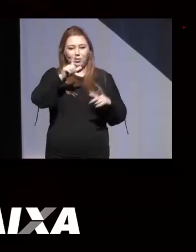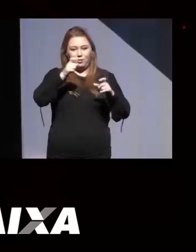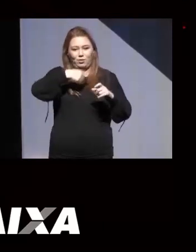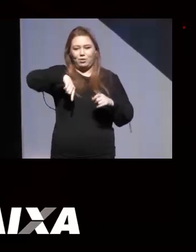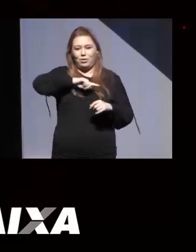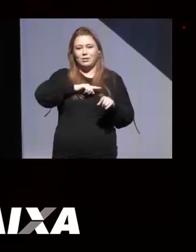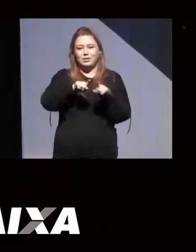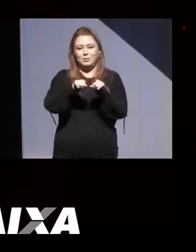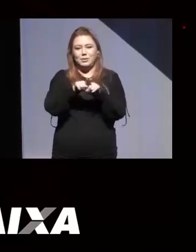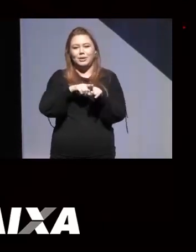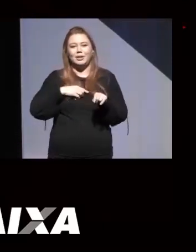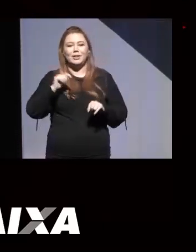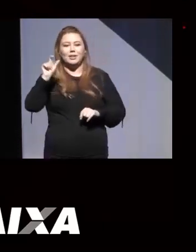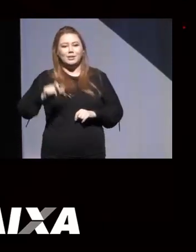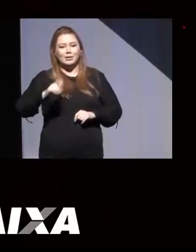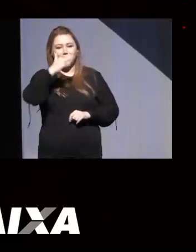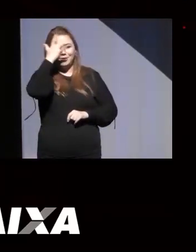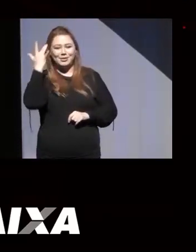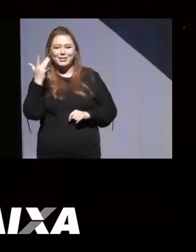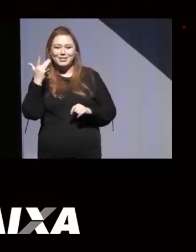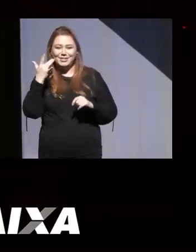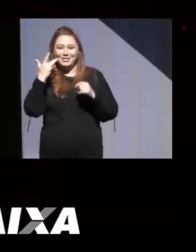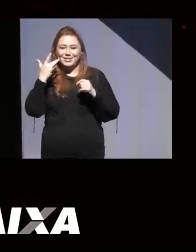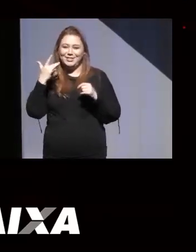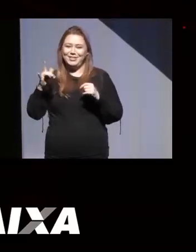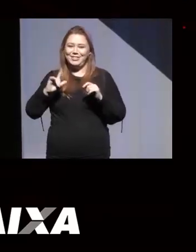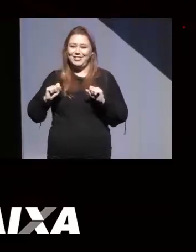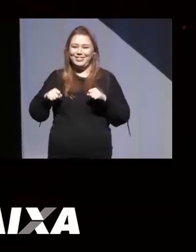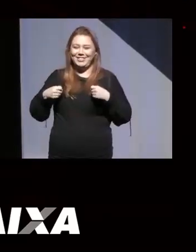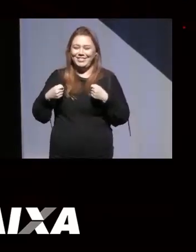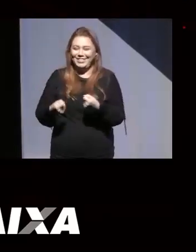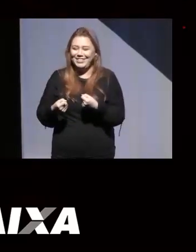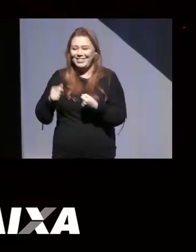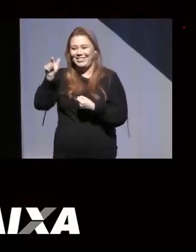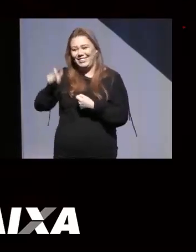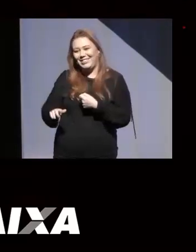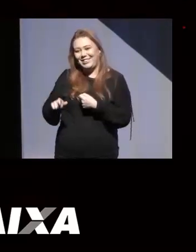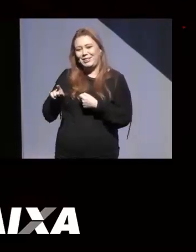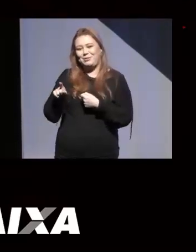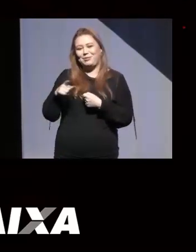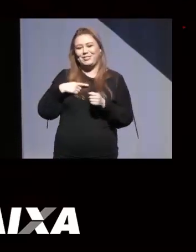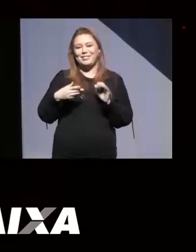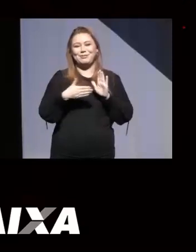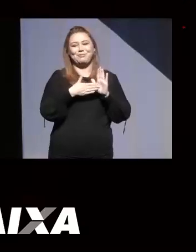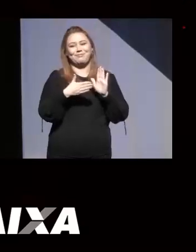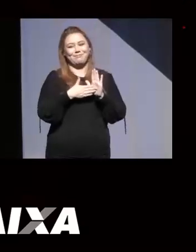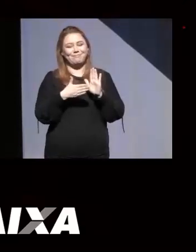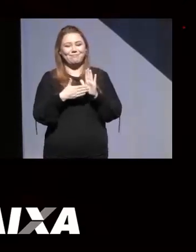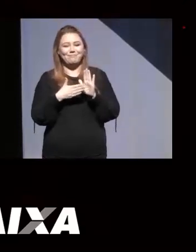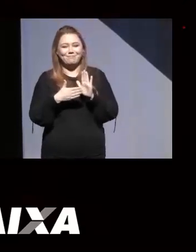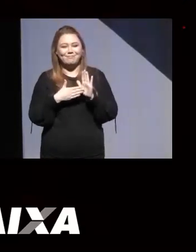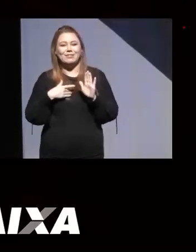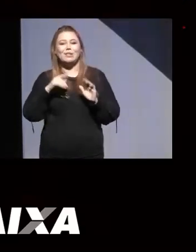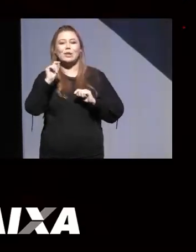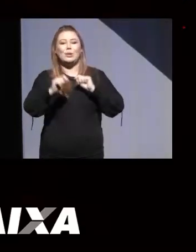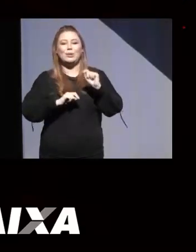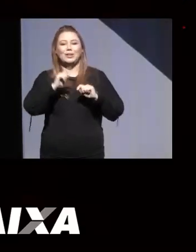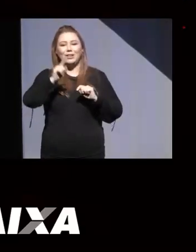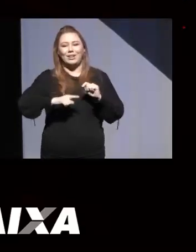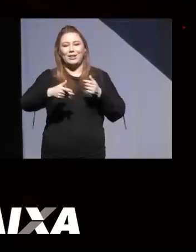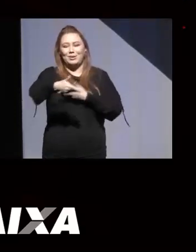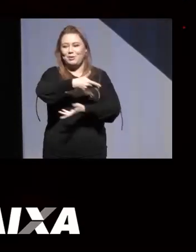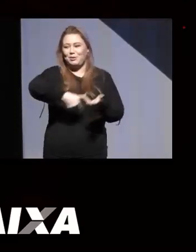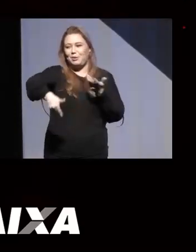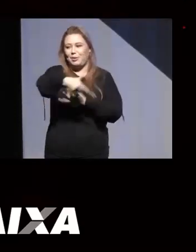não houve uma agressão tão frontal ao federalismo fiscal. Está previsto o princípio da